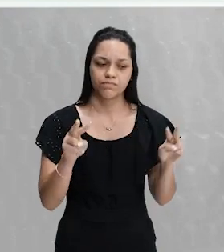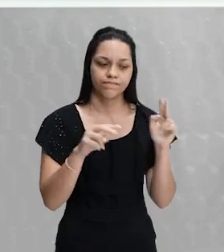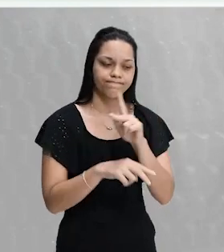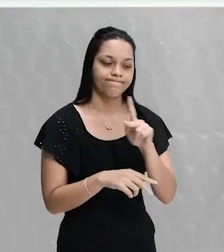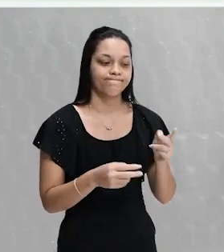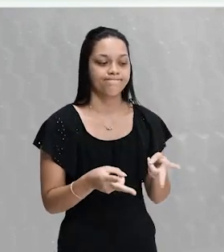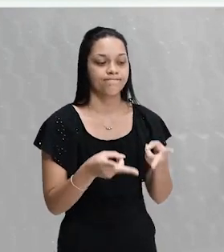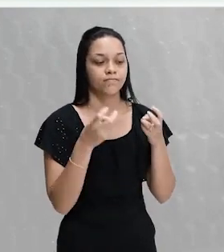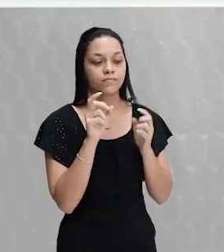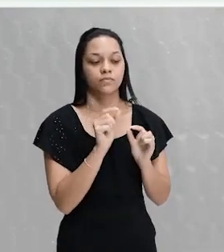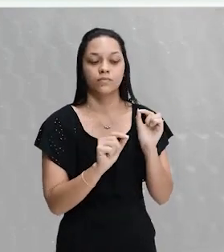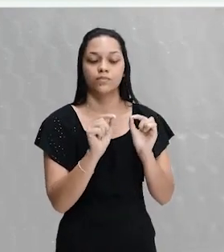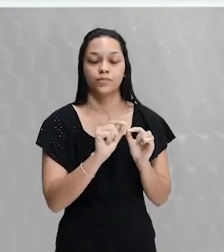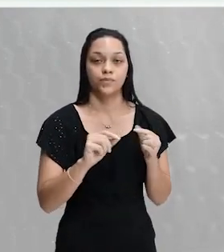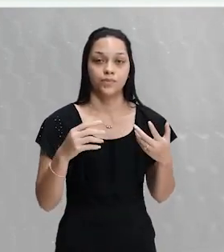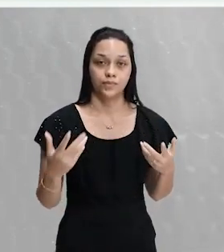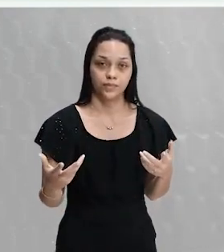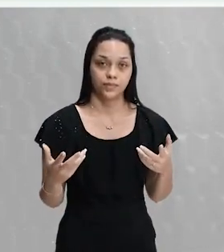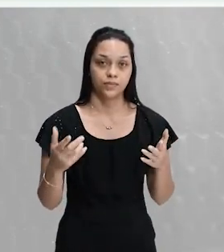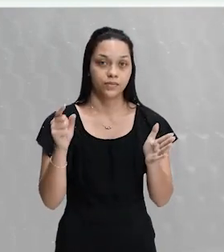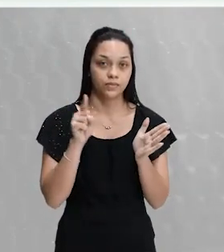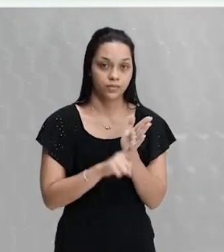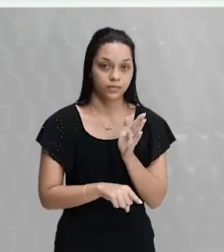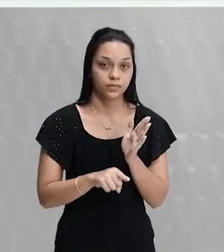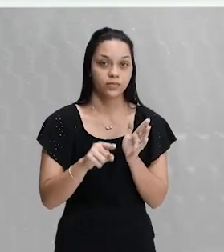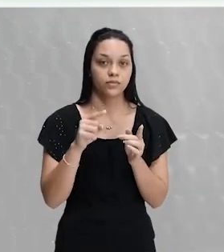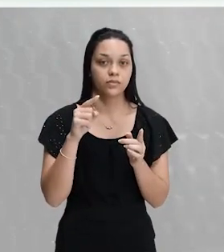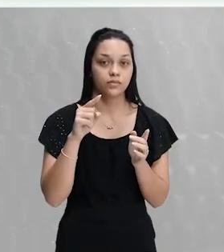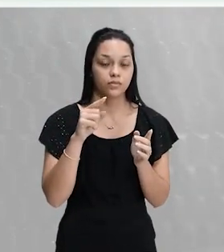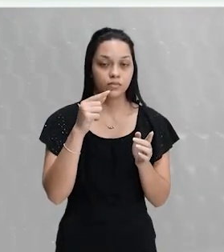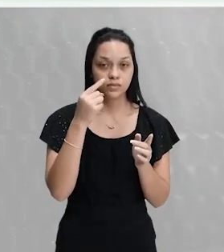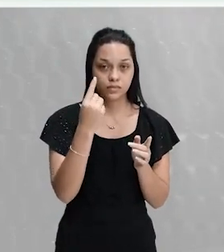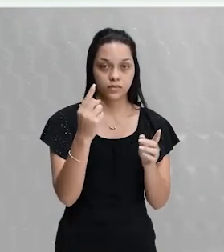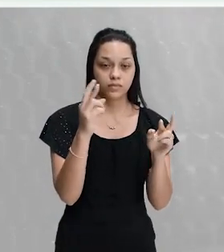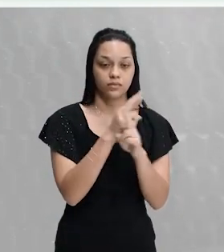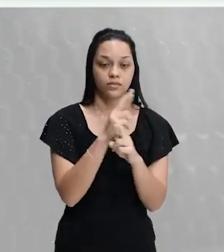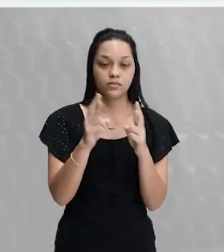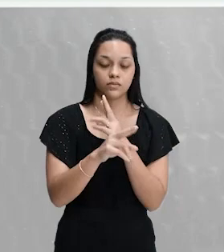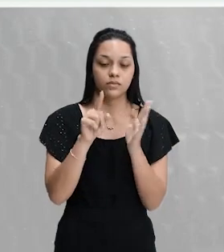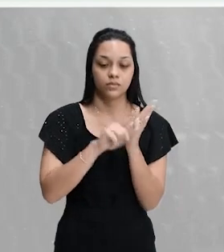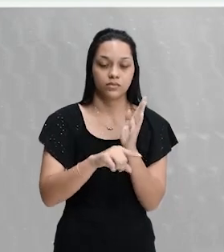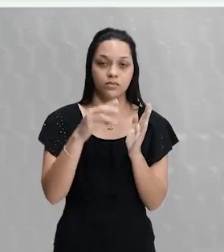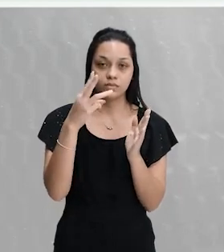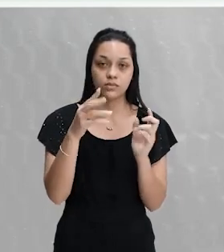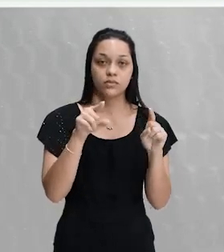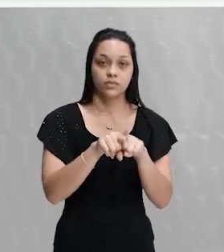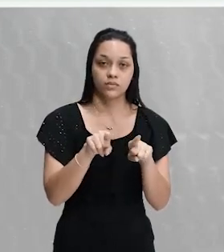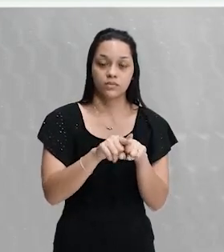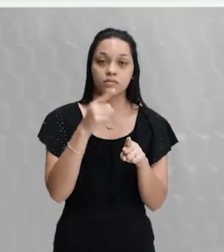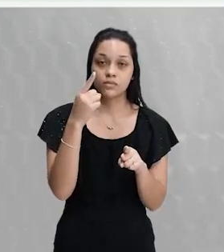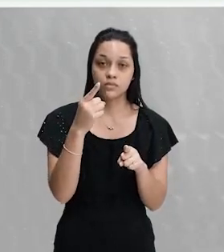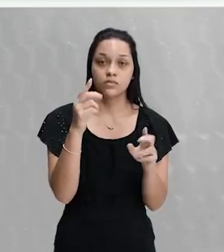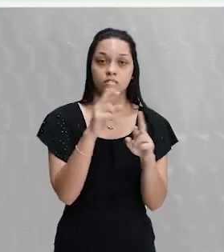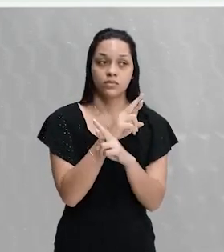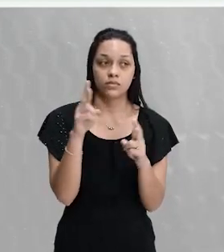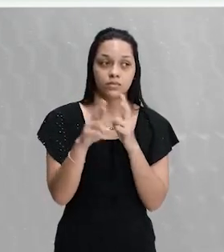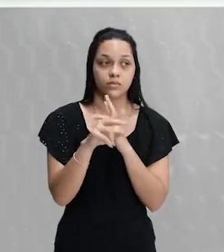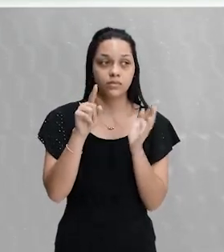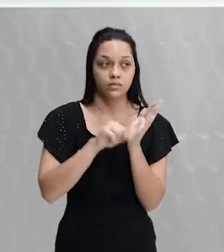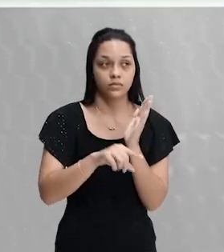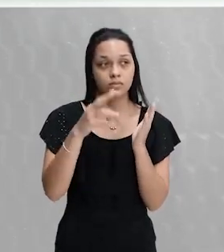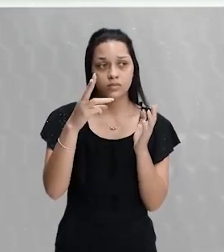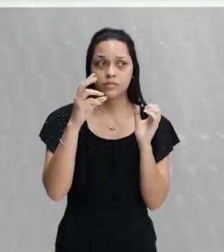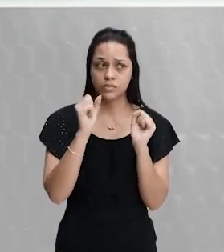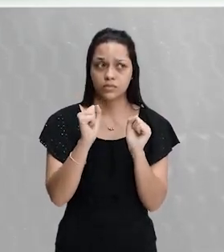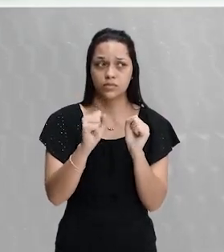gente percebeu aqui? Que 1 menos 1 está associado com menos 3 e 1 também está associado com menos 3. Isso